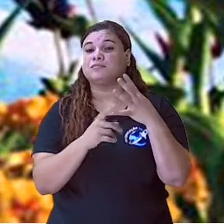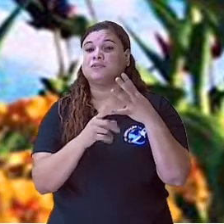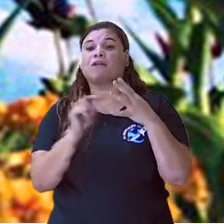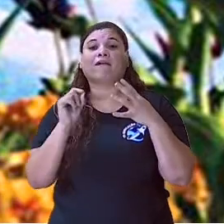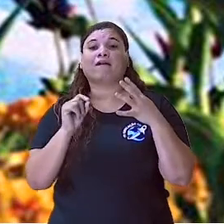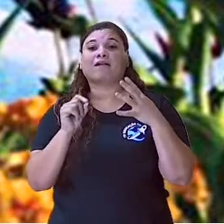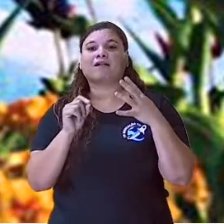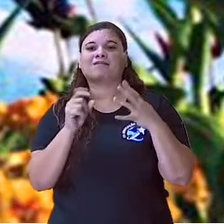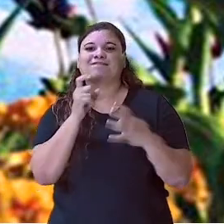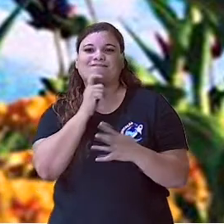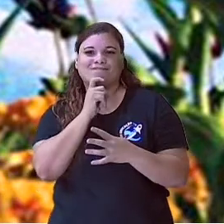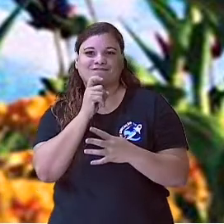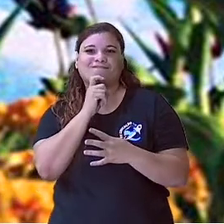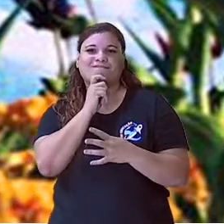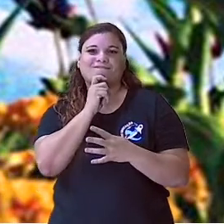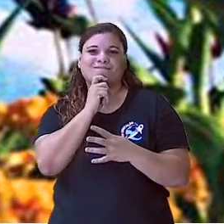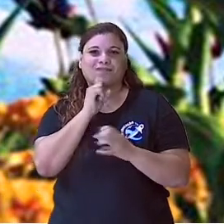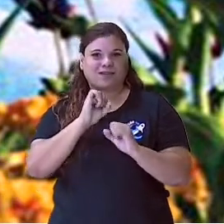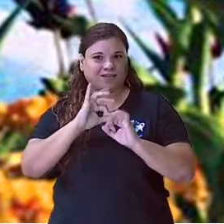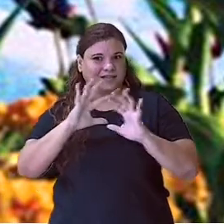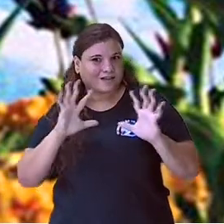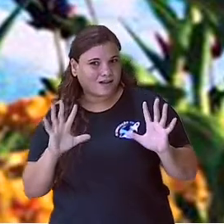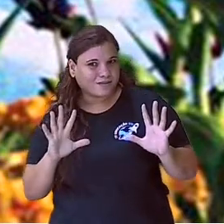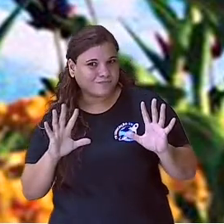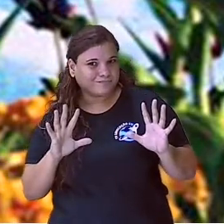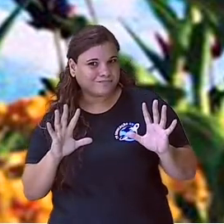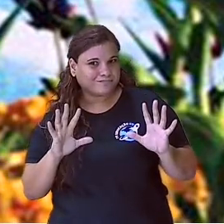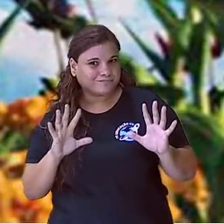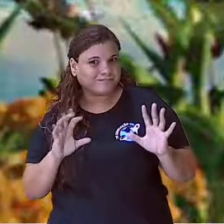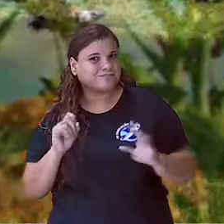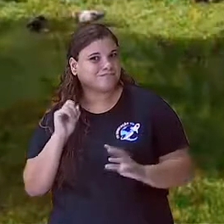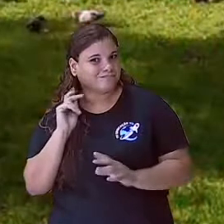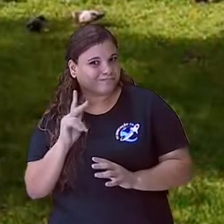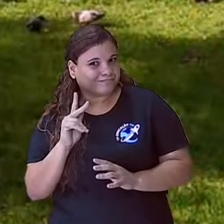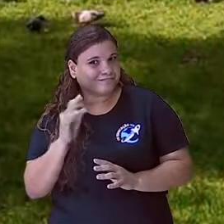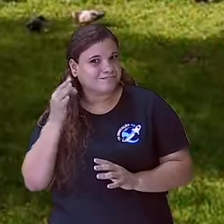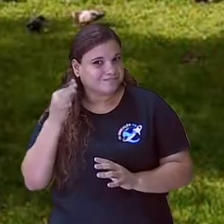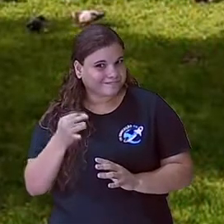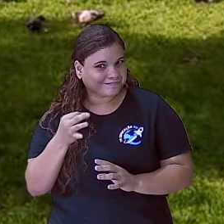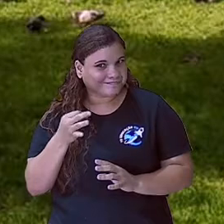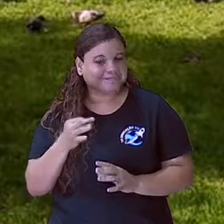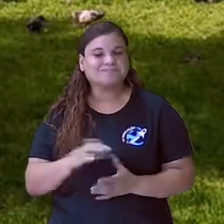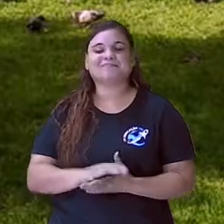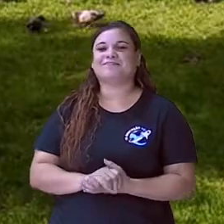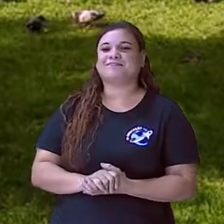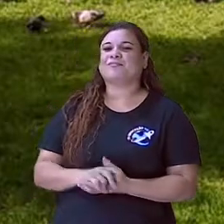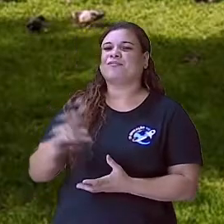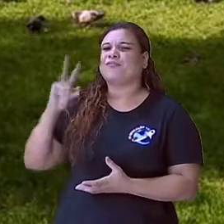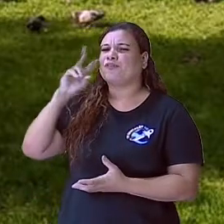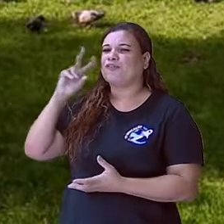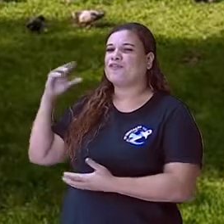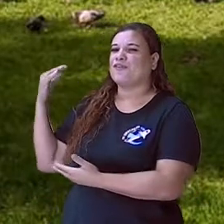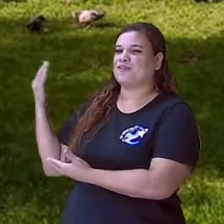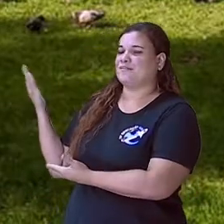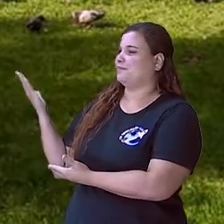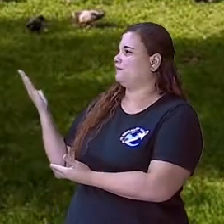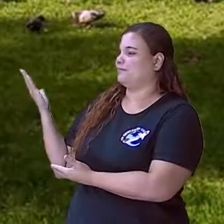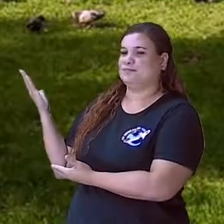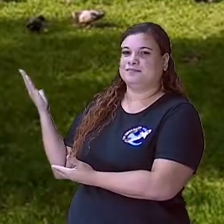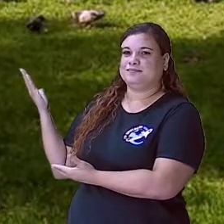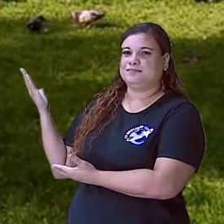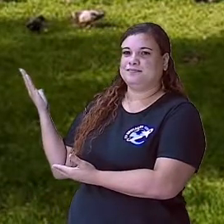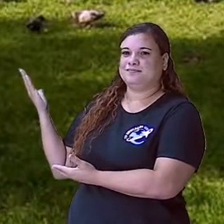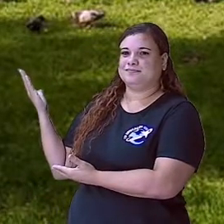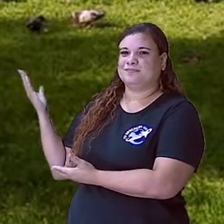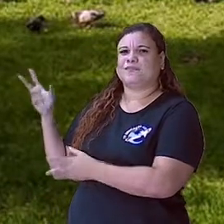bem claro, tá certo? E aí, na nossa próxima imagem, nós vamos ver mais um parque. Só que